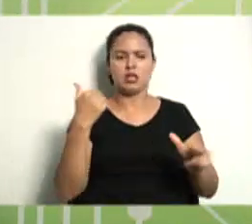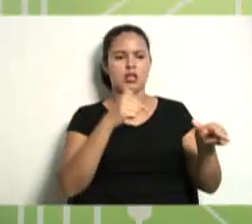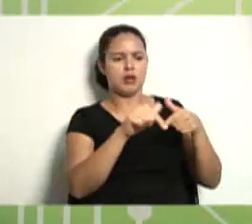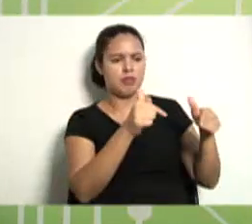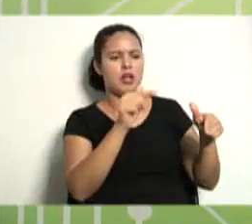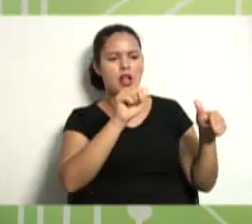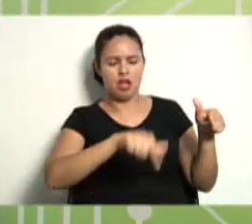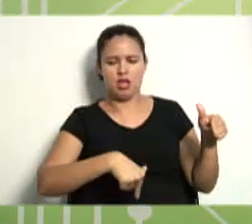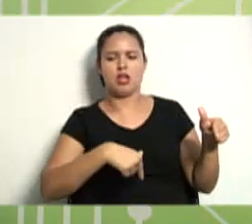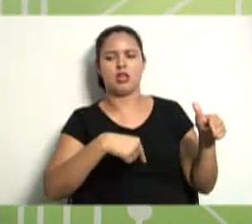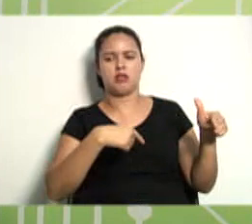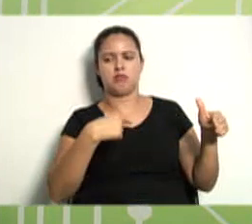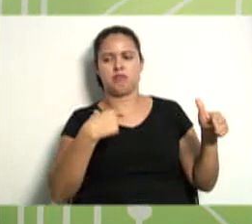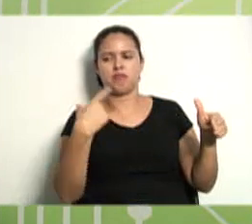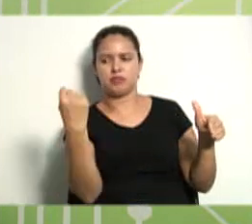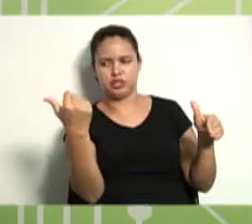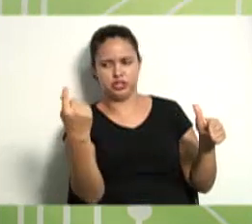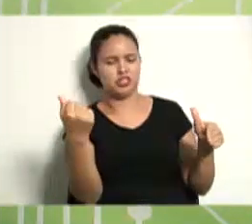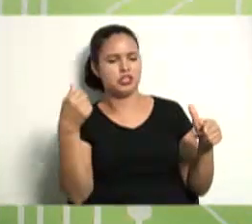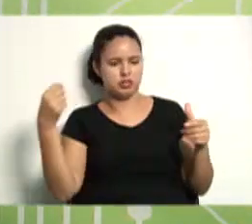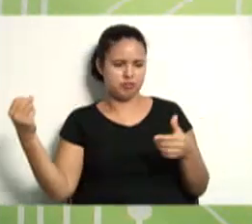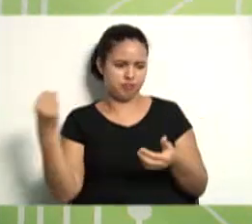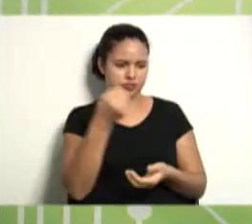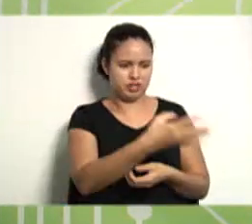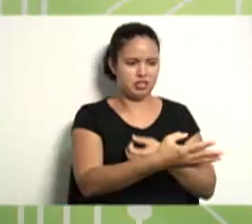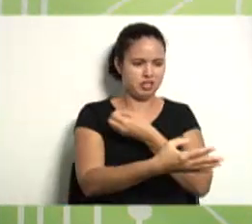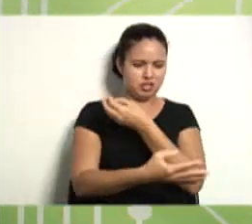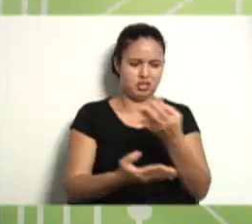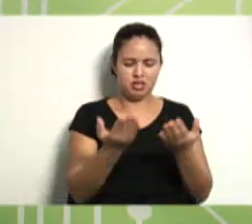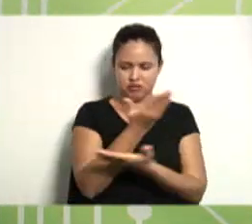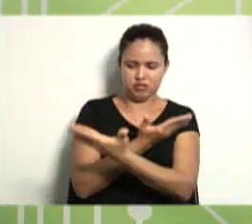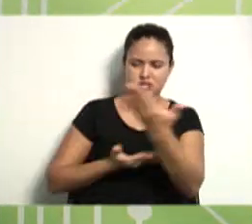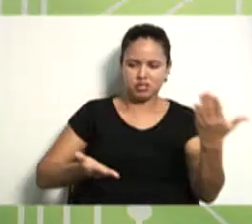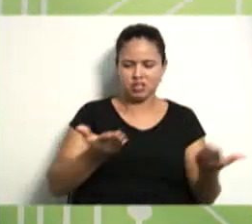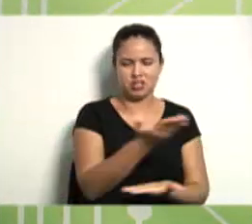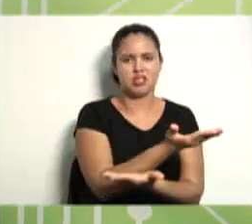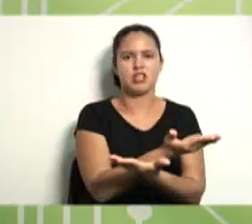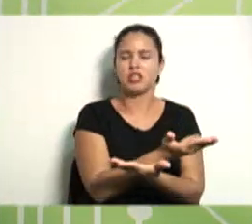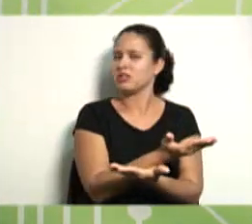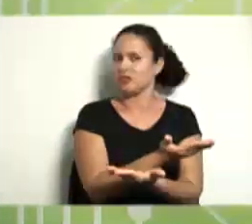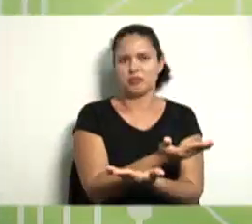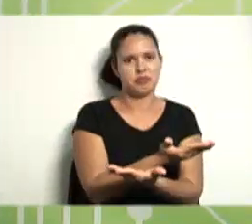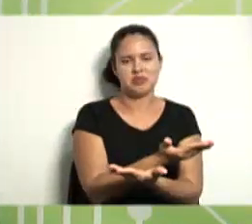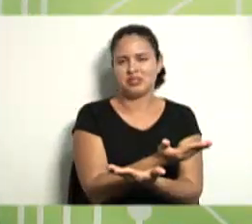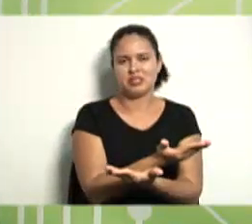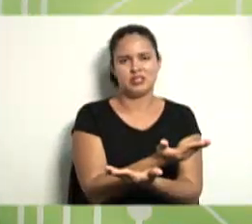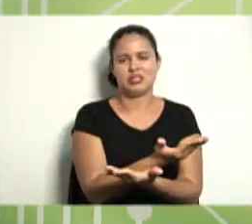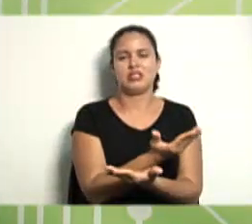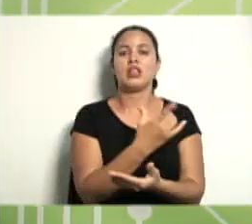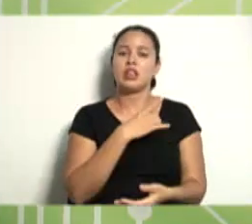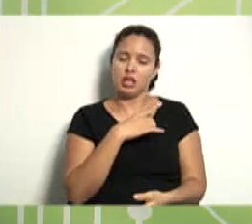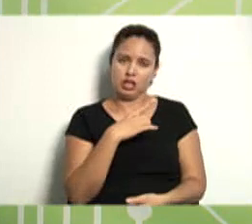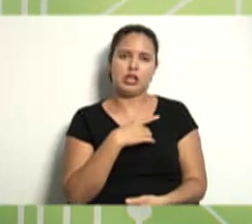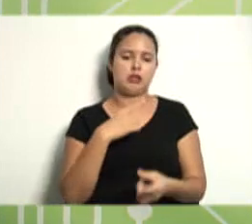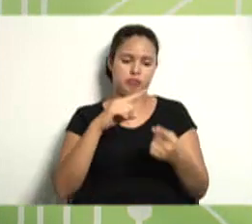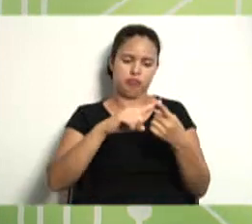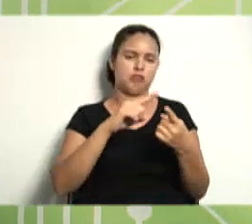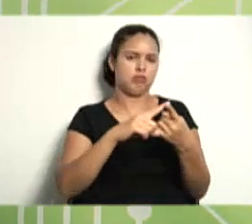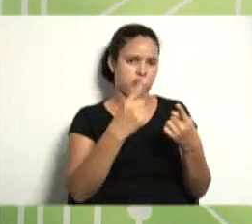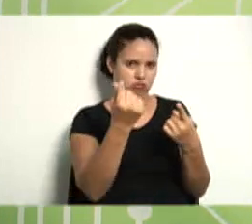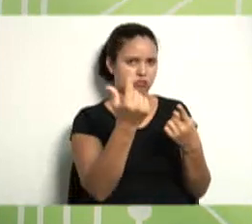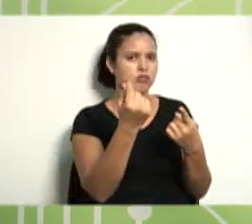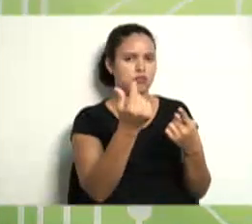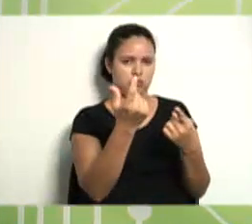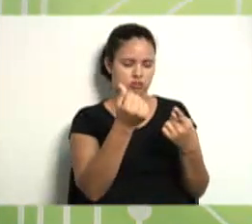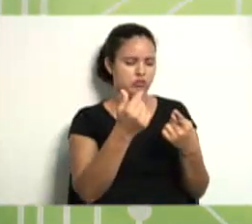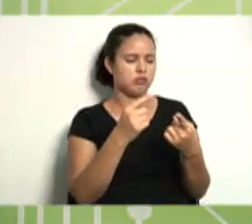Esse é trabalho, sim, mas é uma das muitas formas de trabalho que existem. Porque o